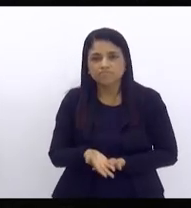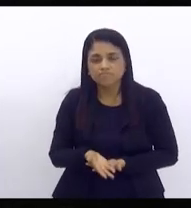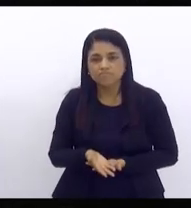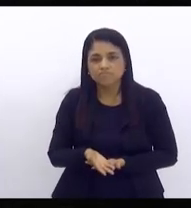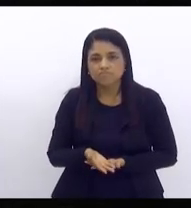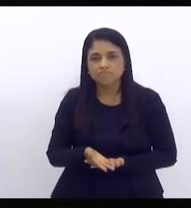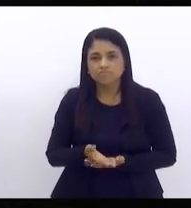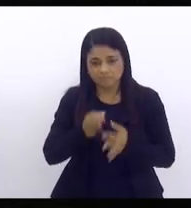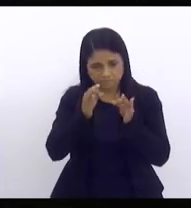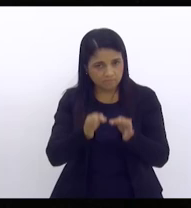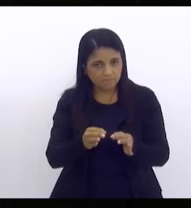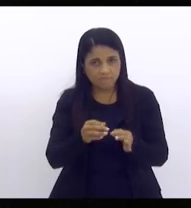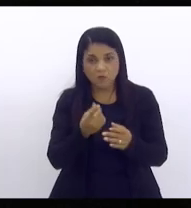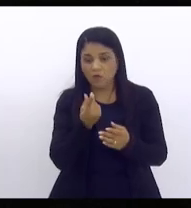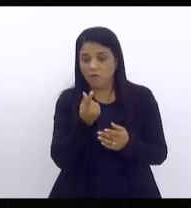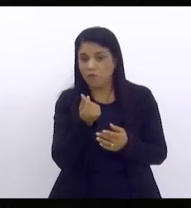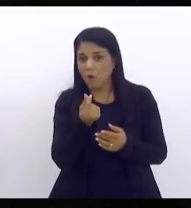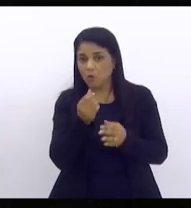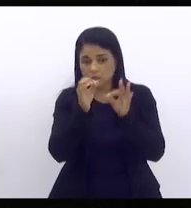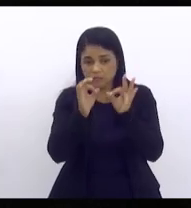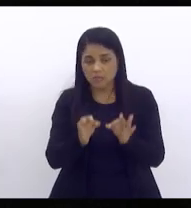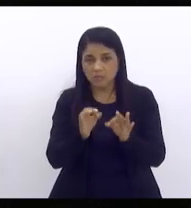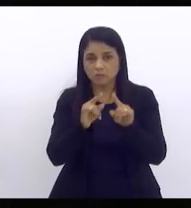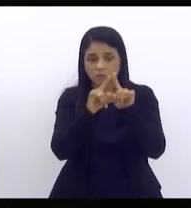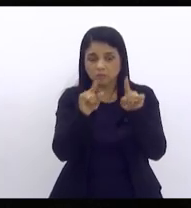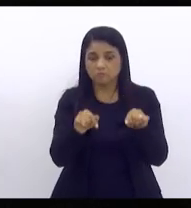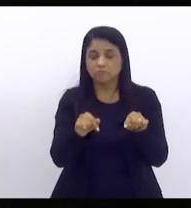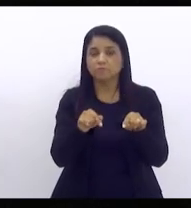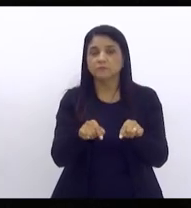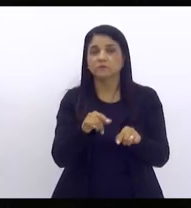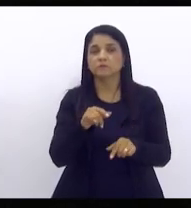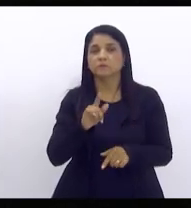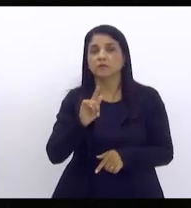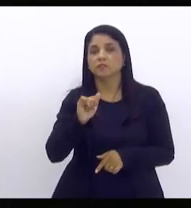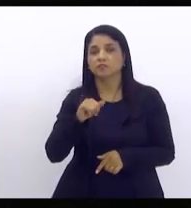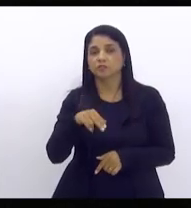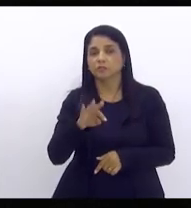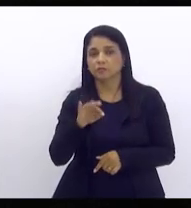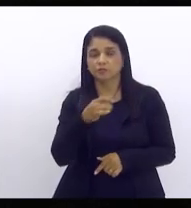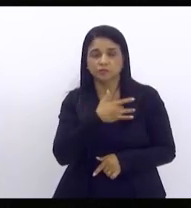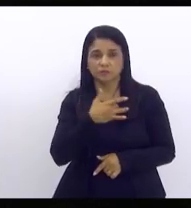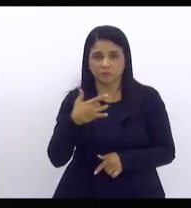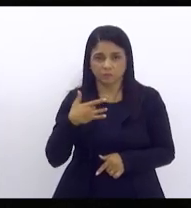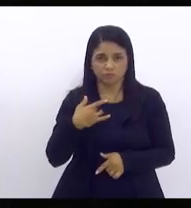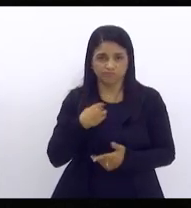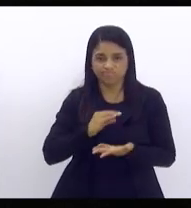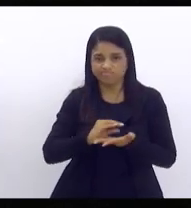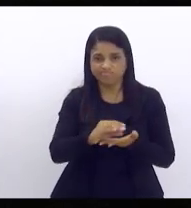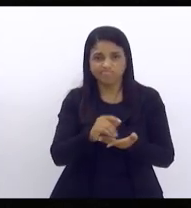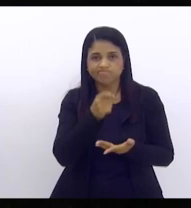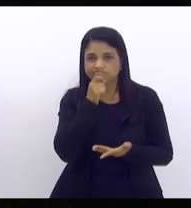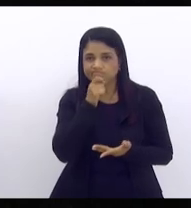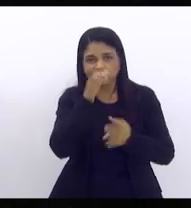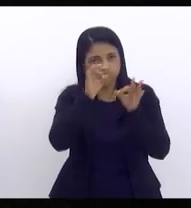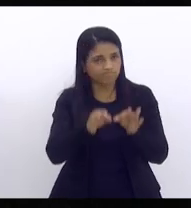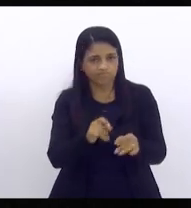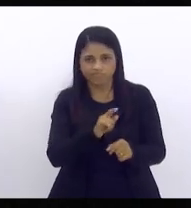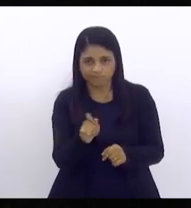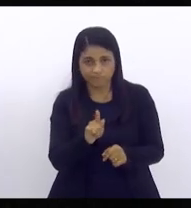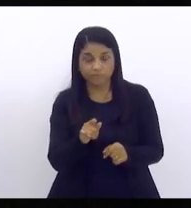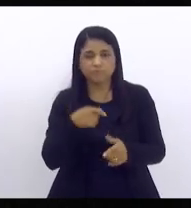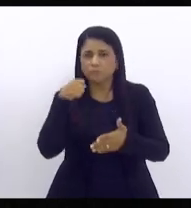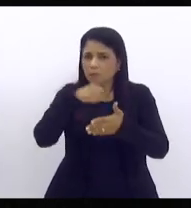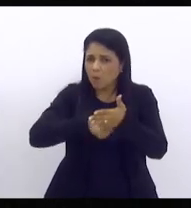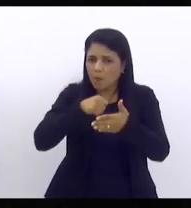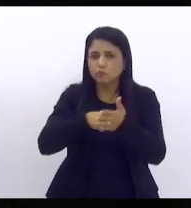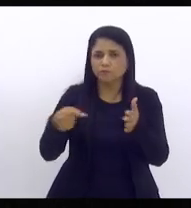de forma correta os valores para os agentes comunitários de saúde. Isso é importante, que a gente vai estar cobrando, vamos estar denunciando. Era uma luta que nós já